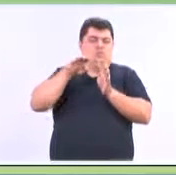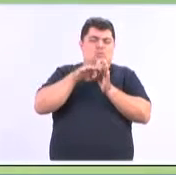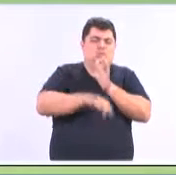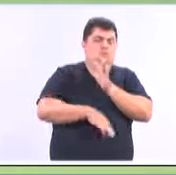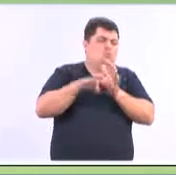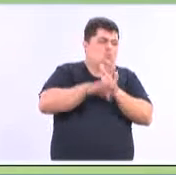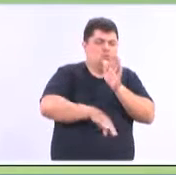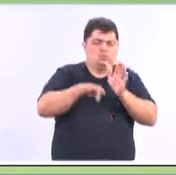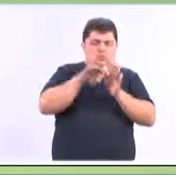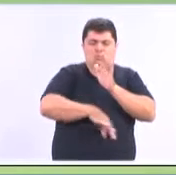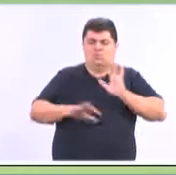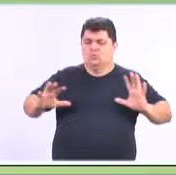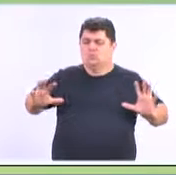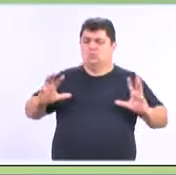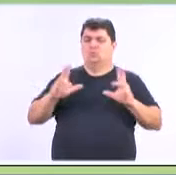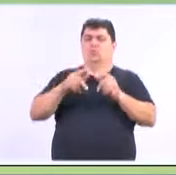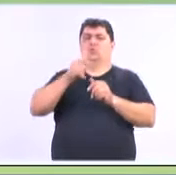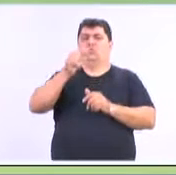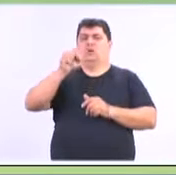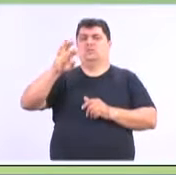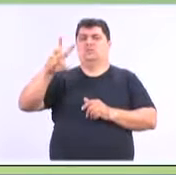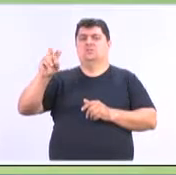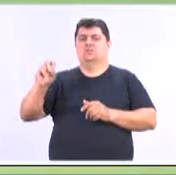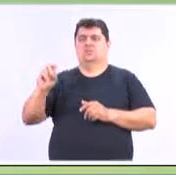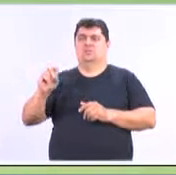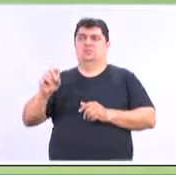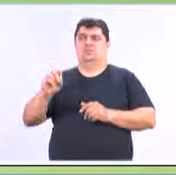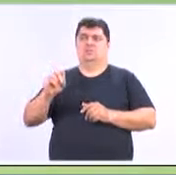os seus passivos, né? Moleza, moleza. Qual a definição